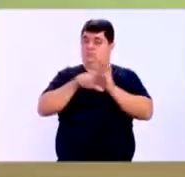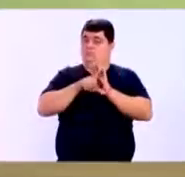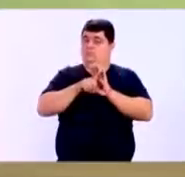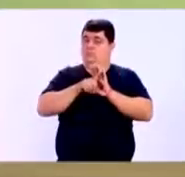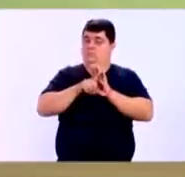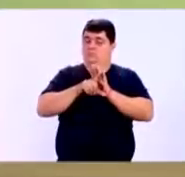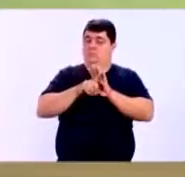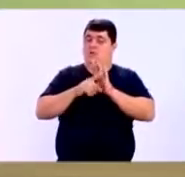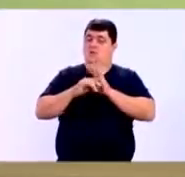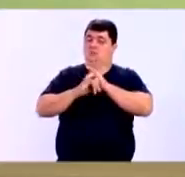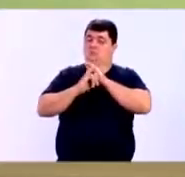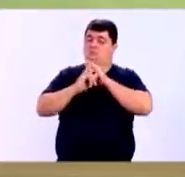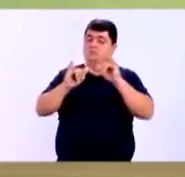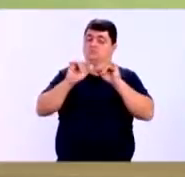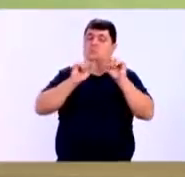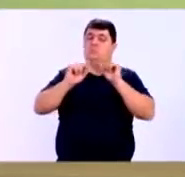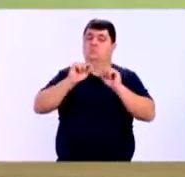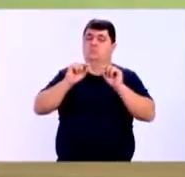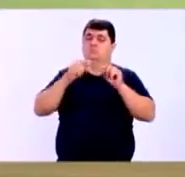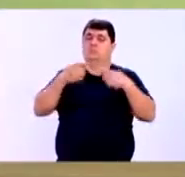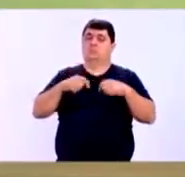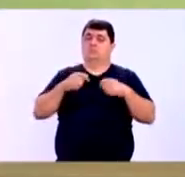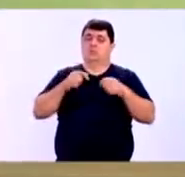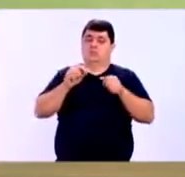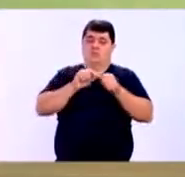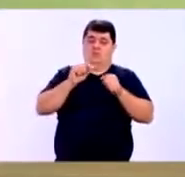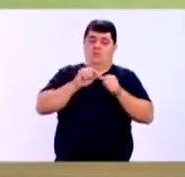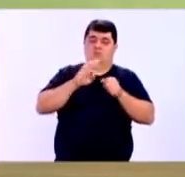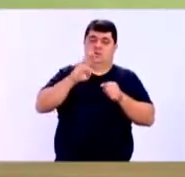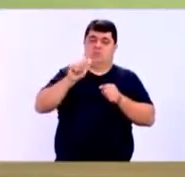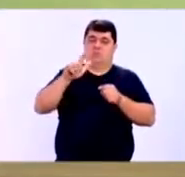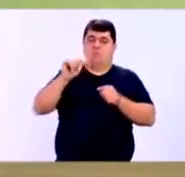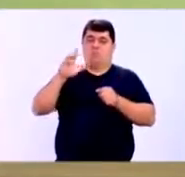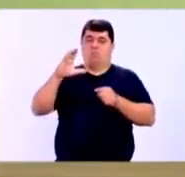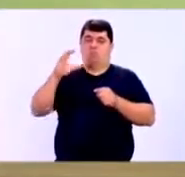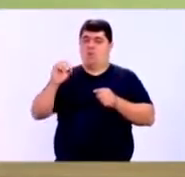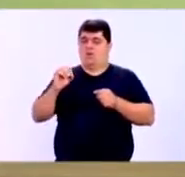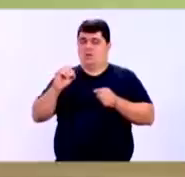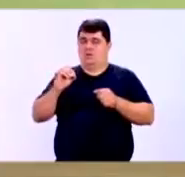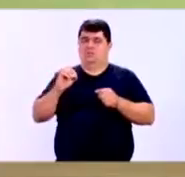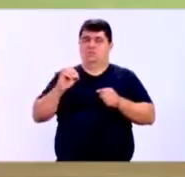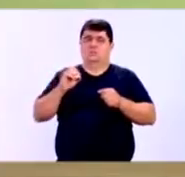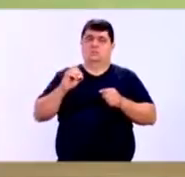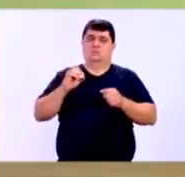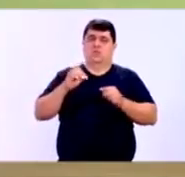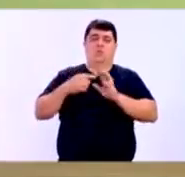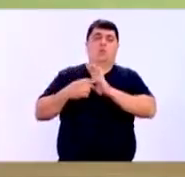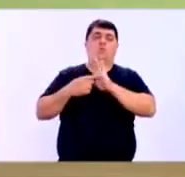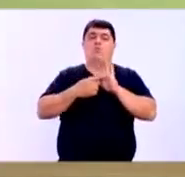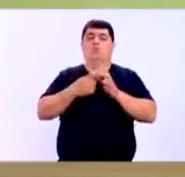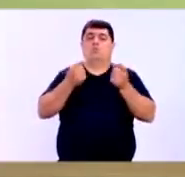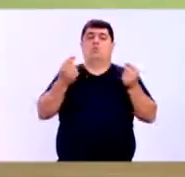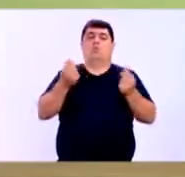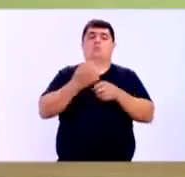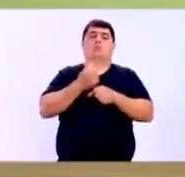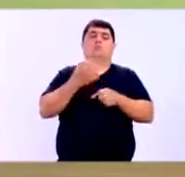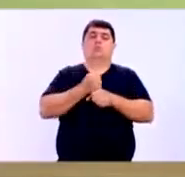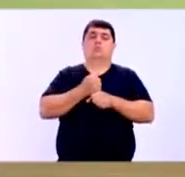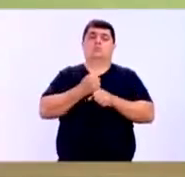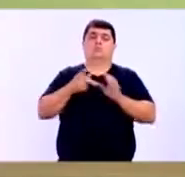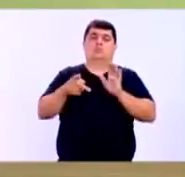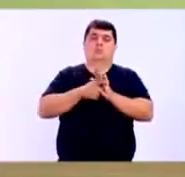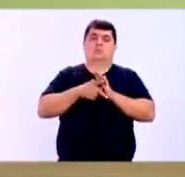indica que deve-se elaborar o balanço contábil ou demonstrações financeiras